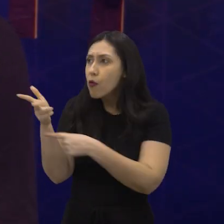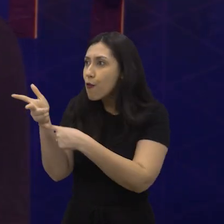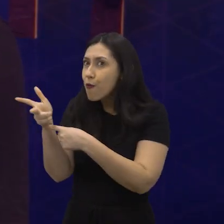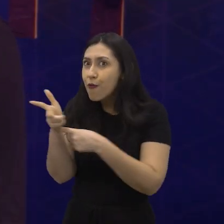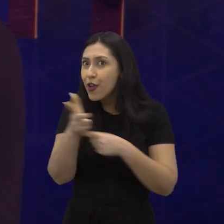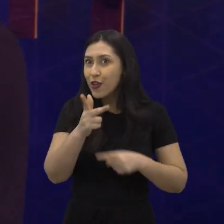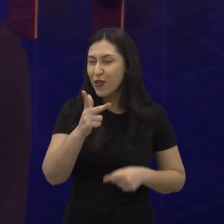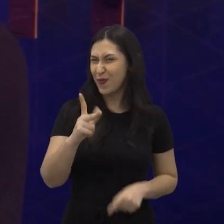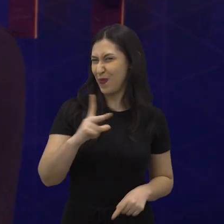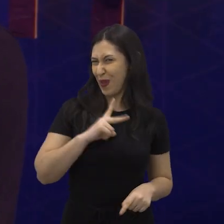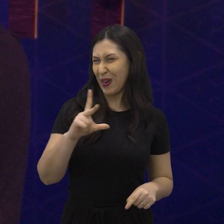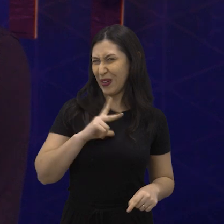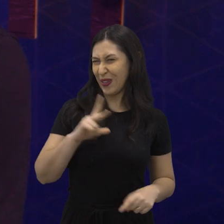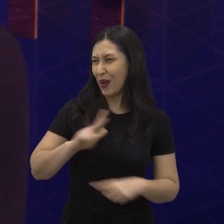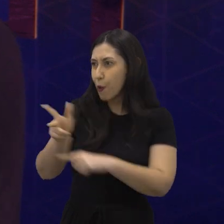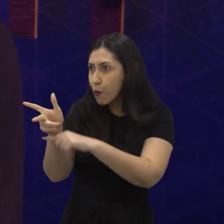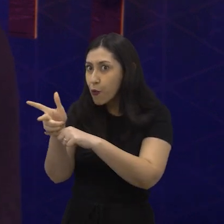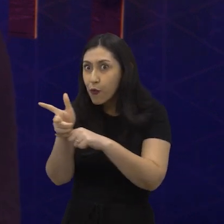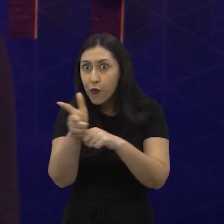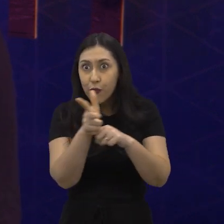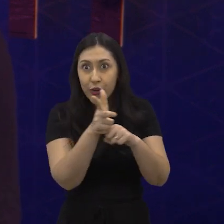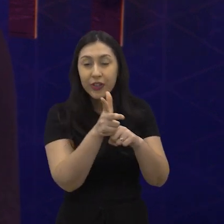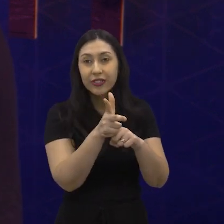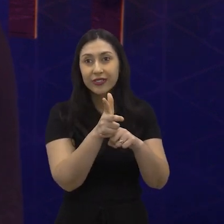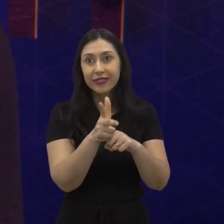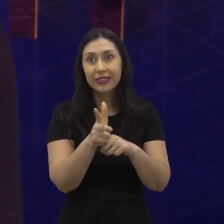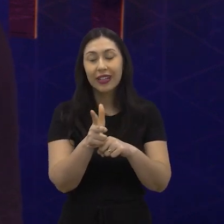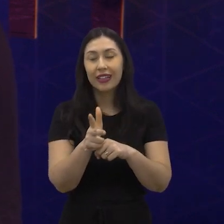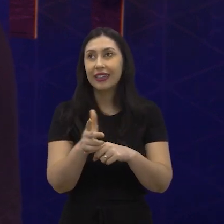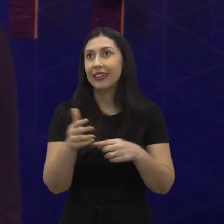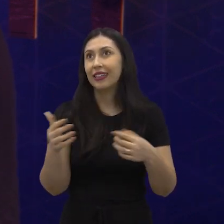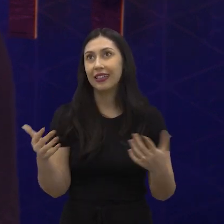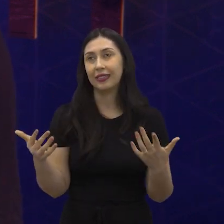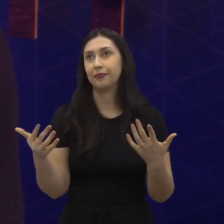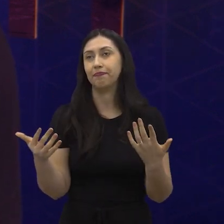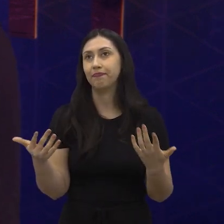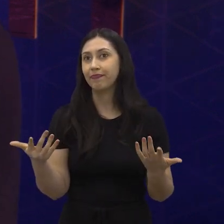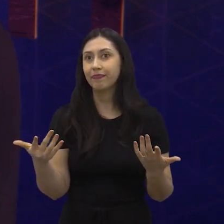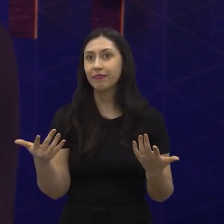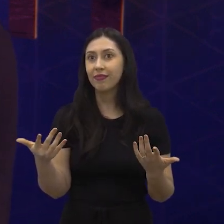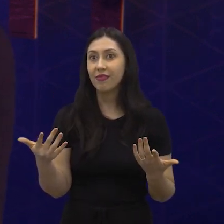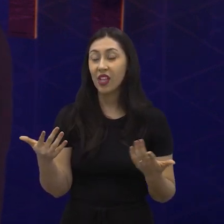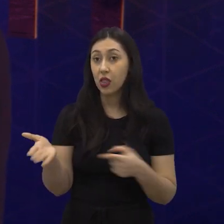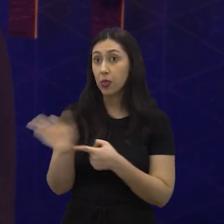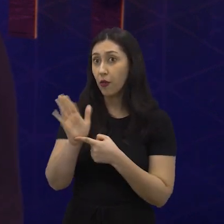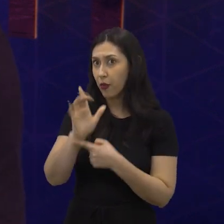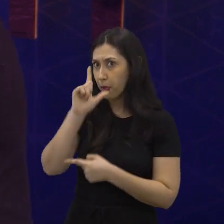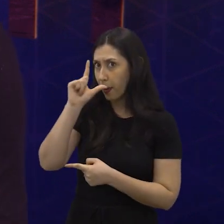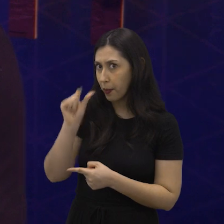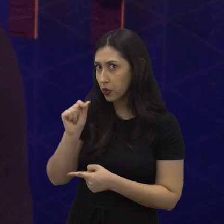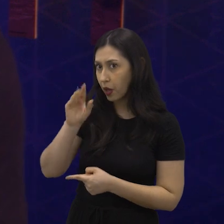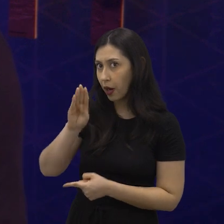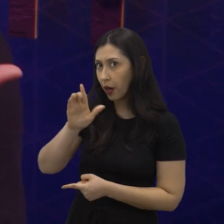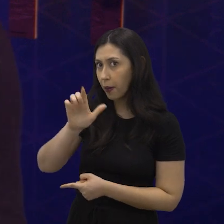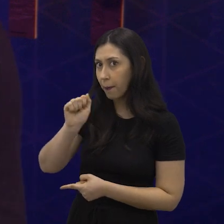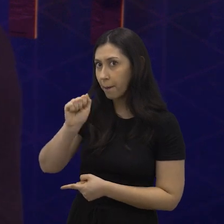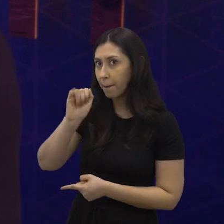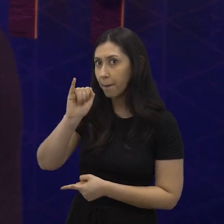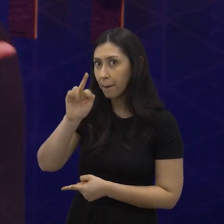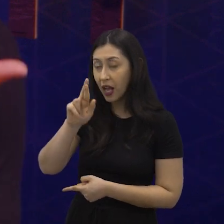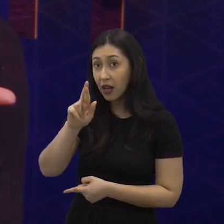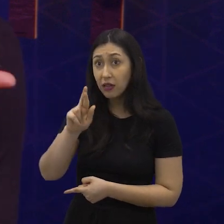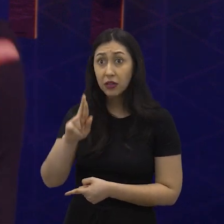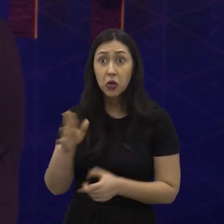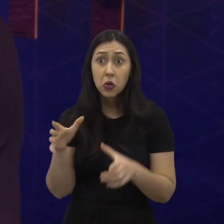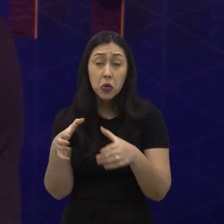que a própria pessoa gravou. Então, assim... na Bruxas de Blair, né? A galera tá lá no